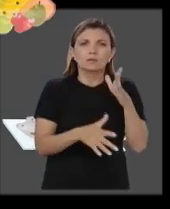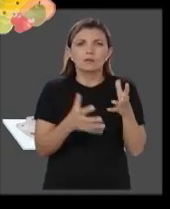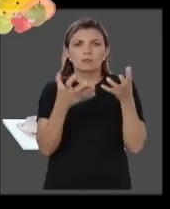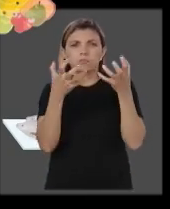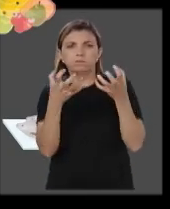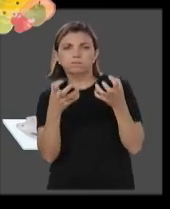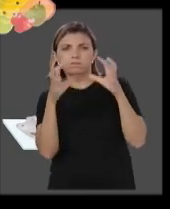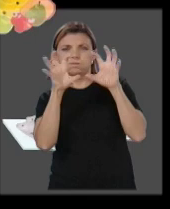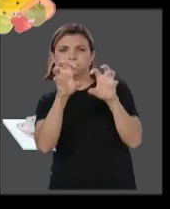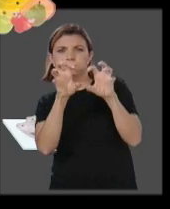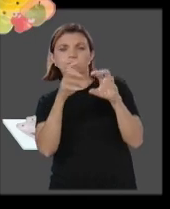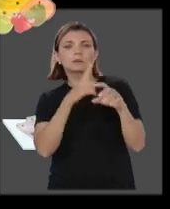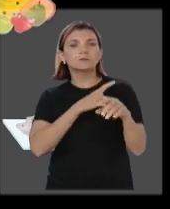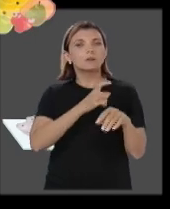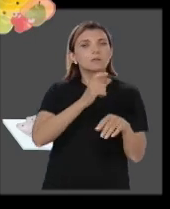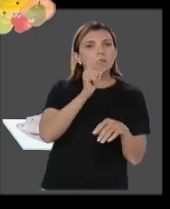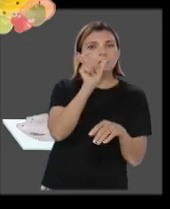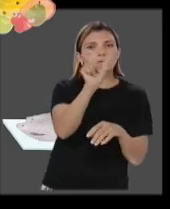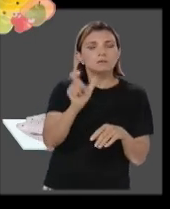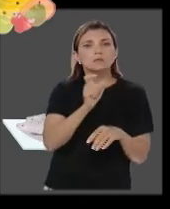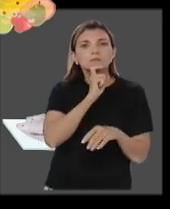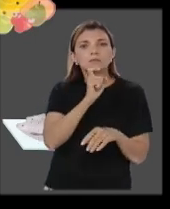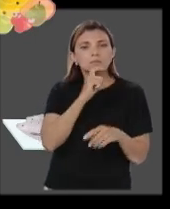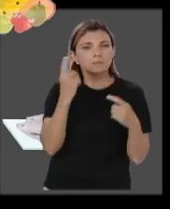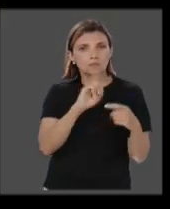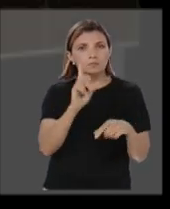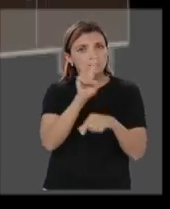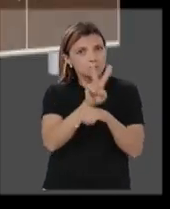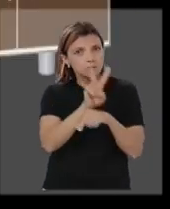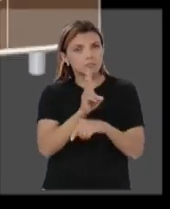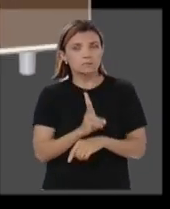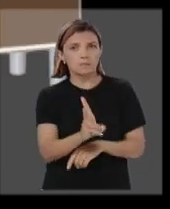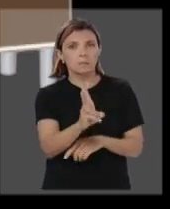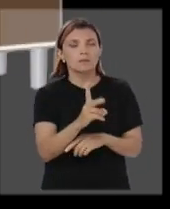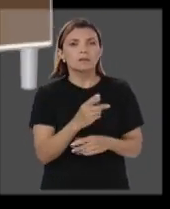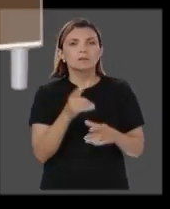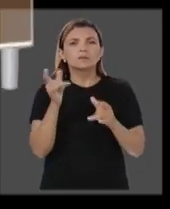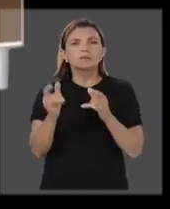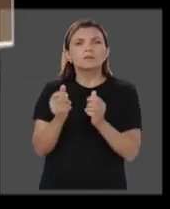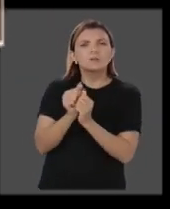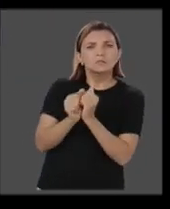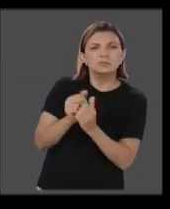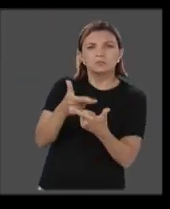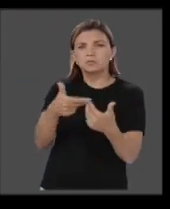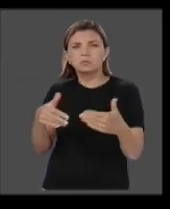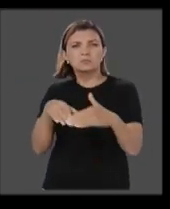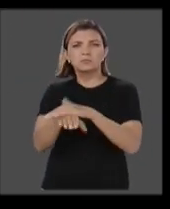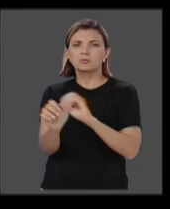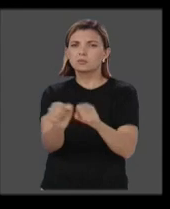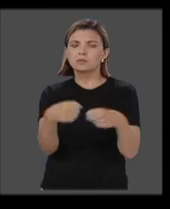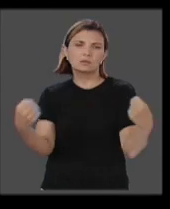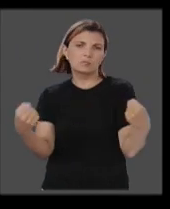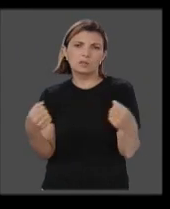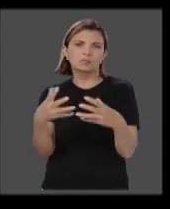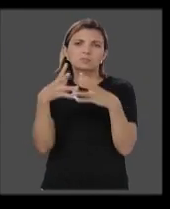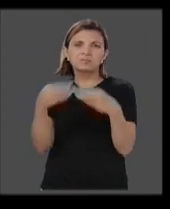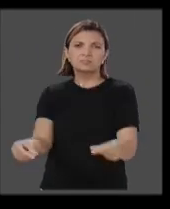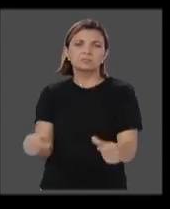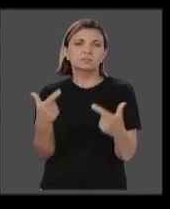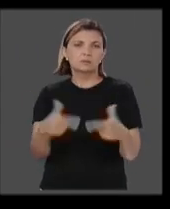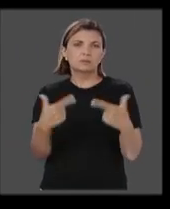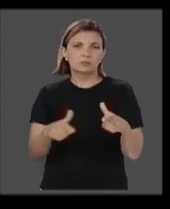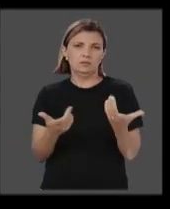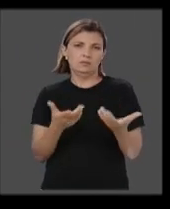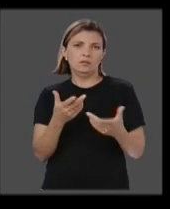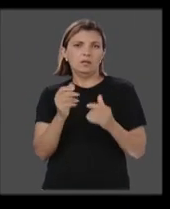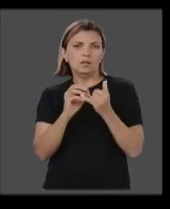ser sobrecarregada para manter sempre a temperatura ideal. Já outros alimentos não demandam de tantos cuidados, como os não